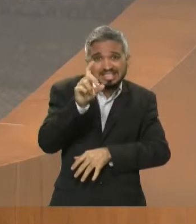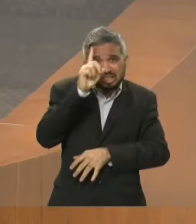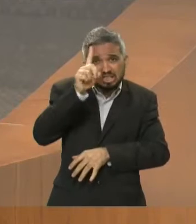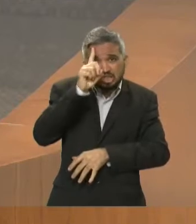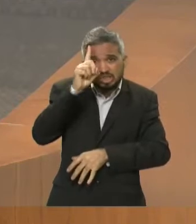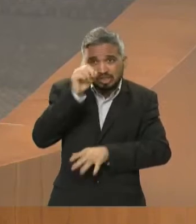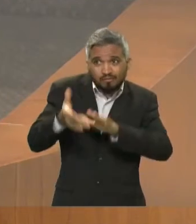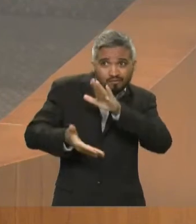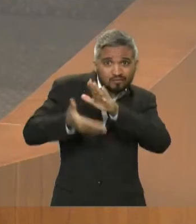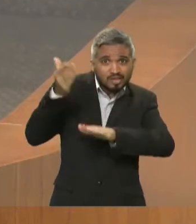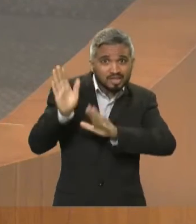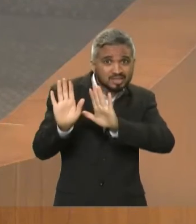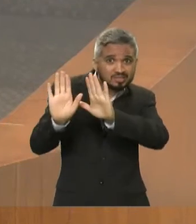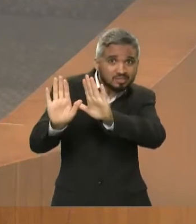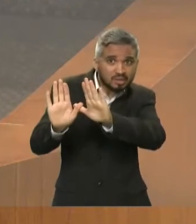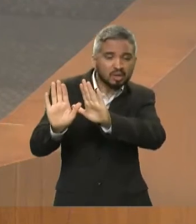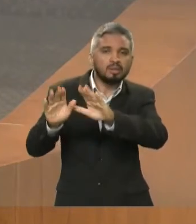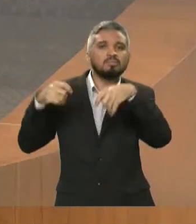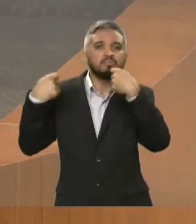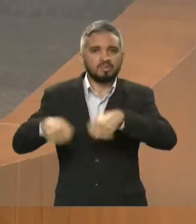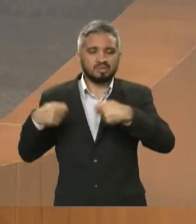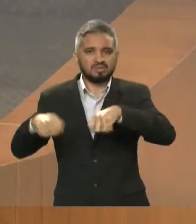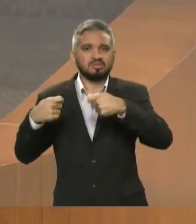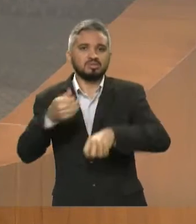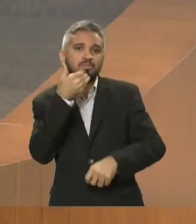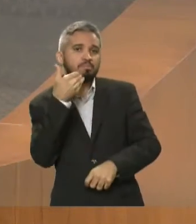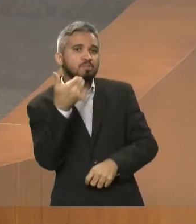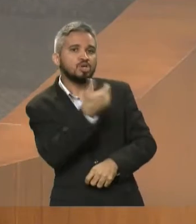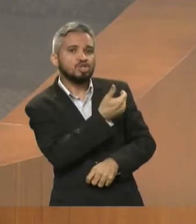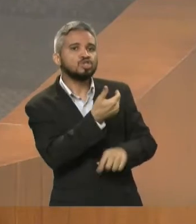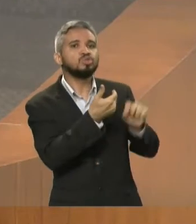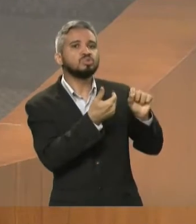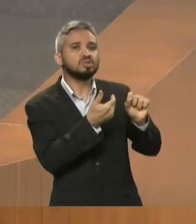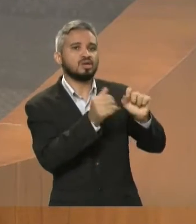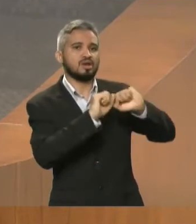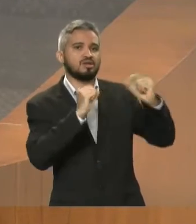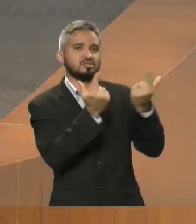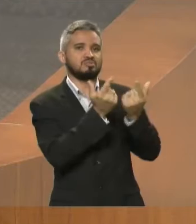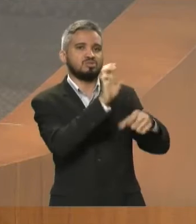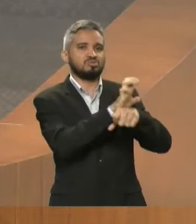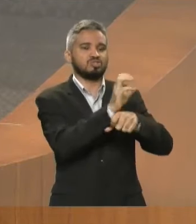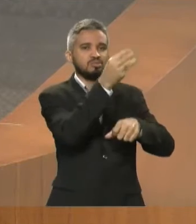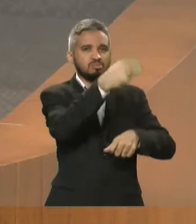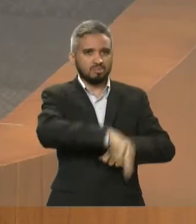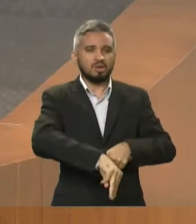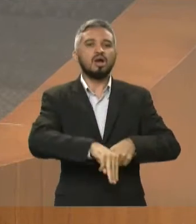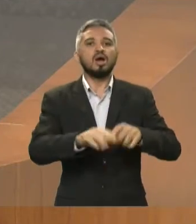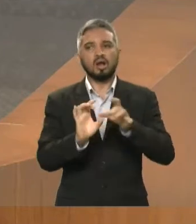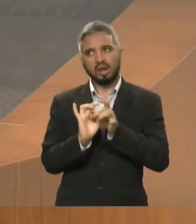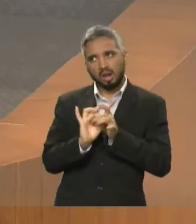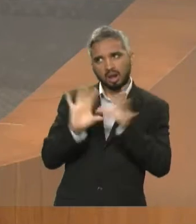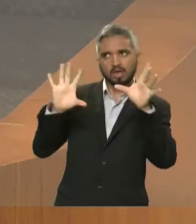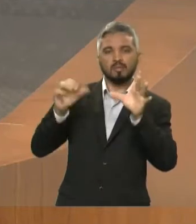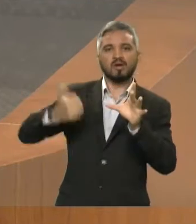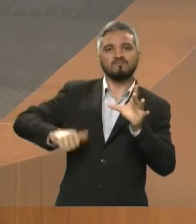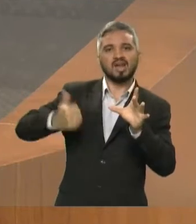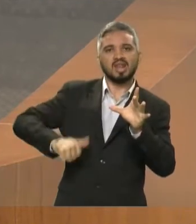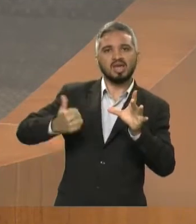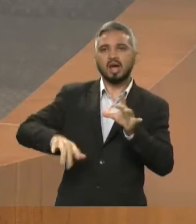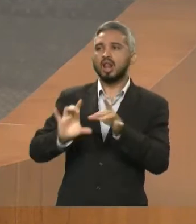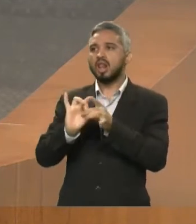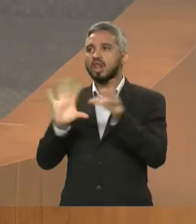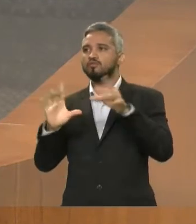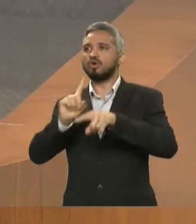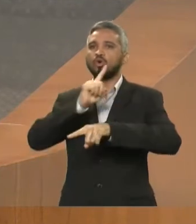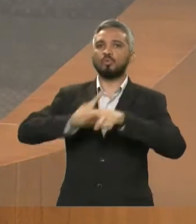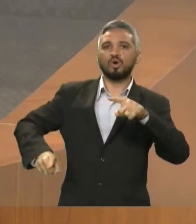autorização. A autorização a quem? A autorização ao Poder Legislativo. O Poder Legislativo é o freio, é